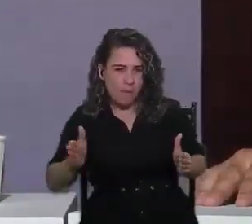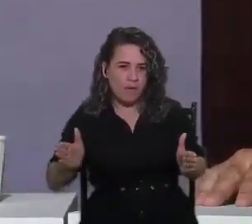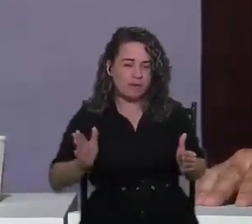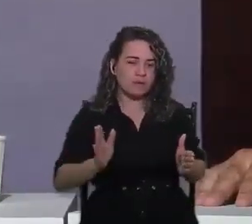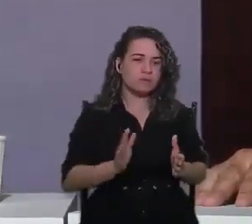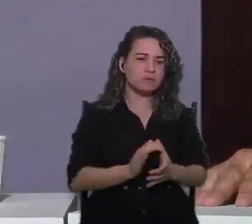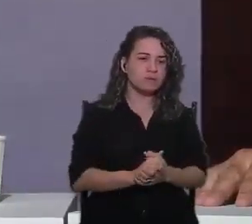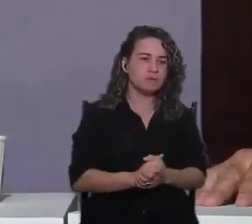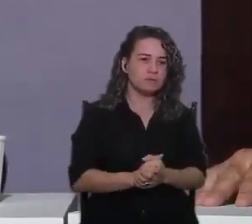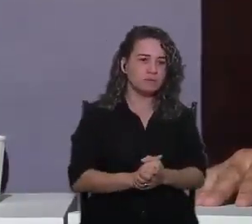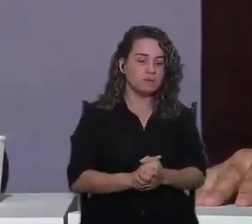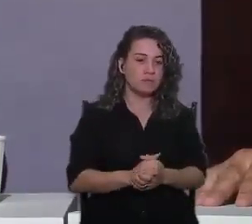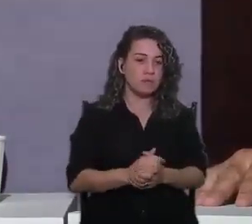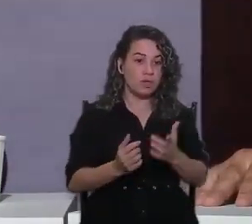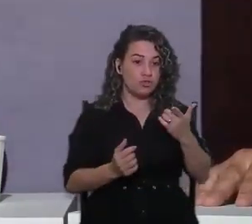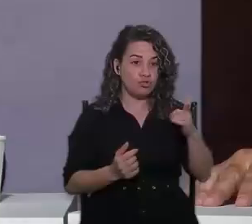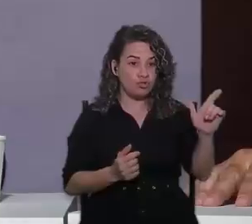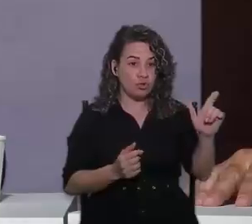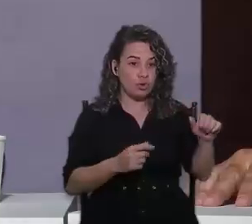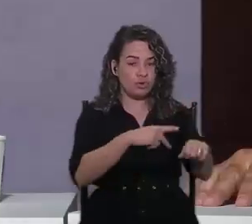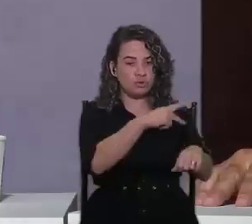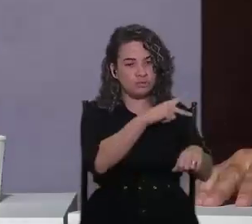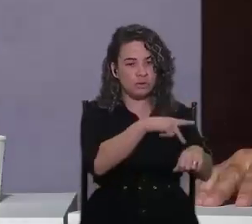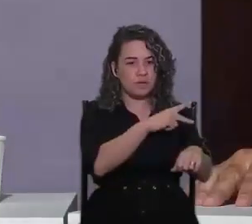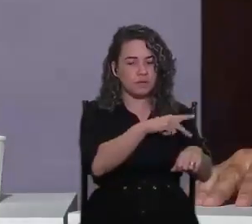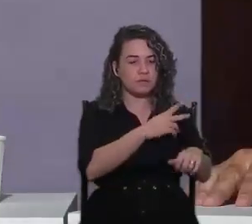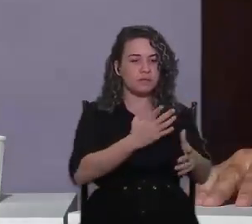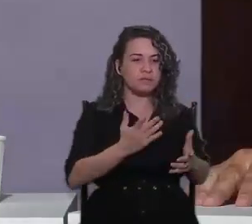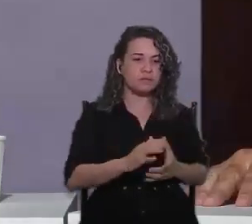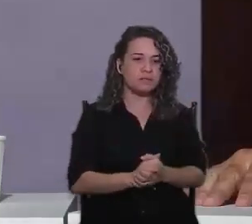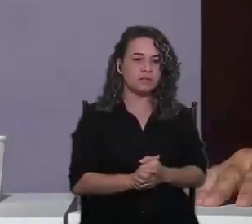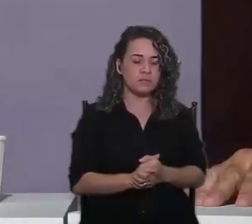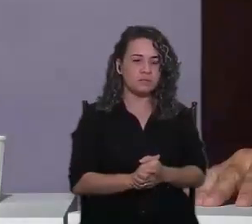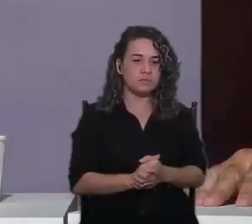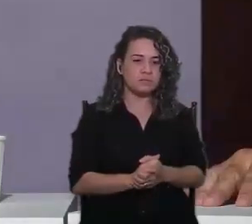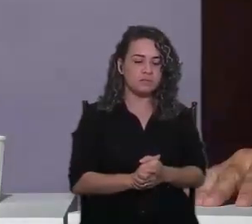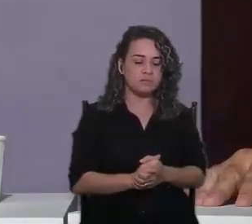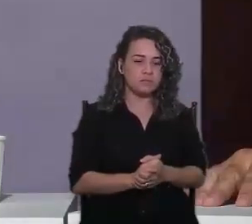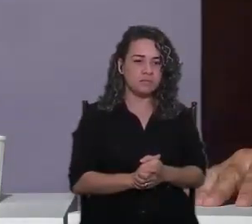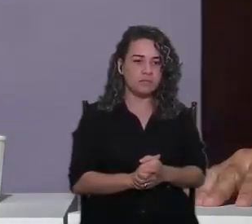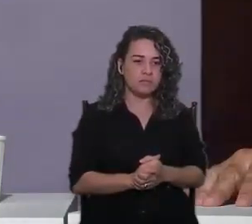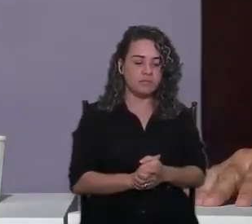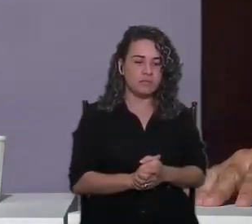acompanha movimentos que vêm de fora, ou seja, né, eles vêm para cá, atualmente